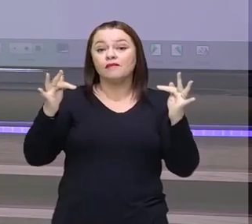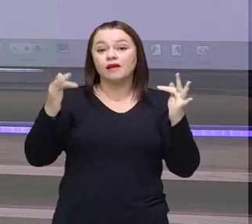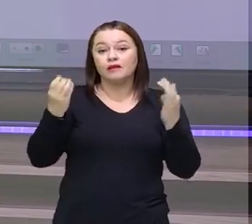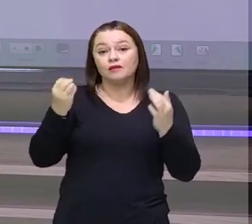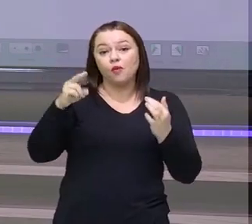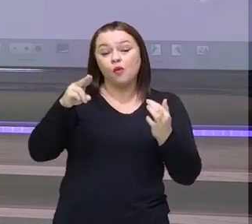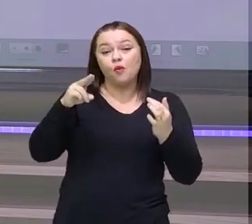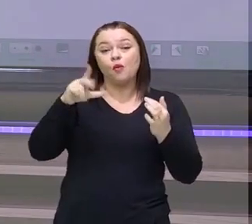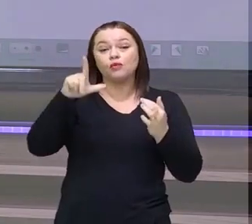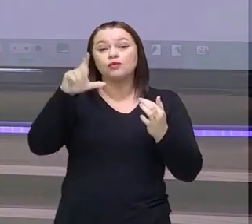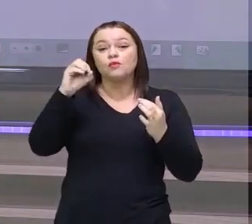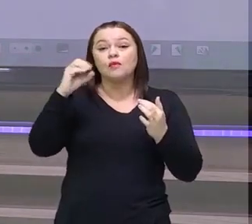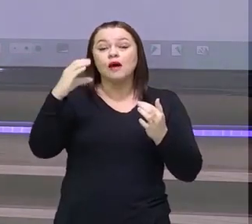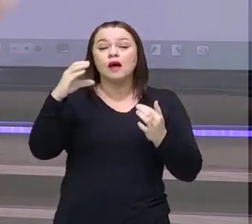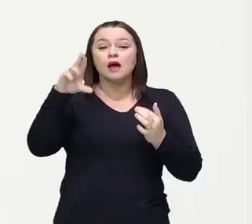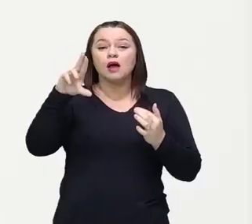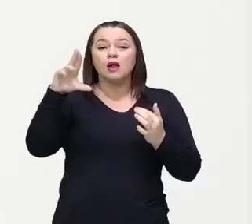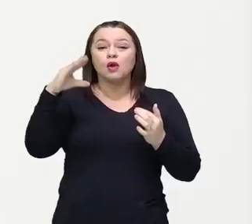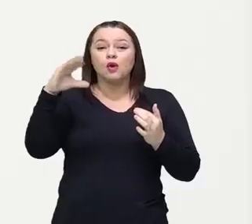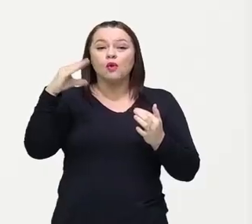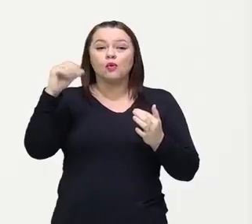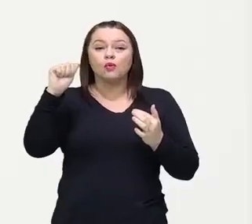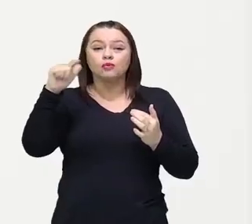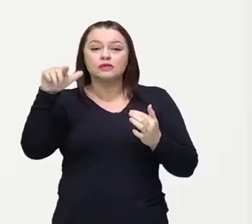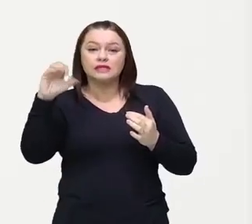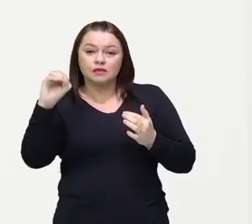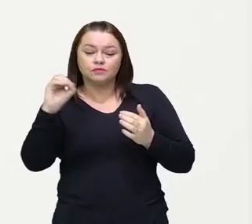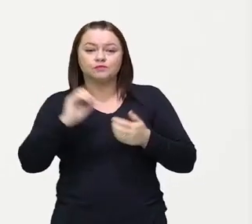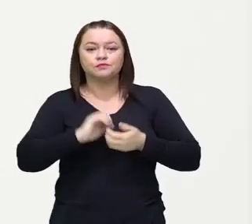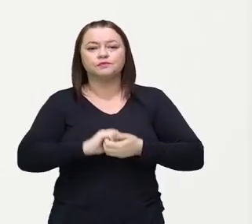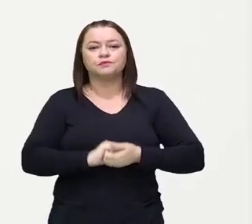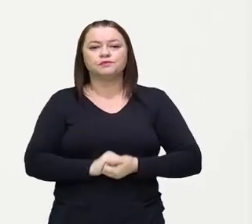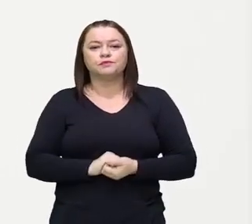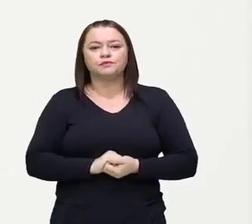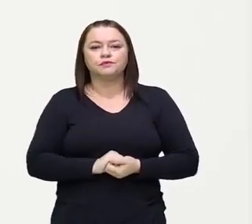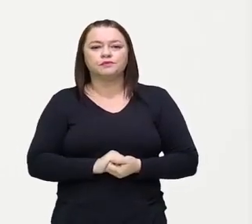locução verbal. Vamos para a próxima. Me acompanhe aqui, ó.